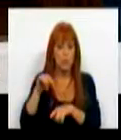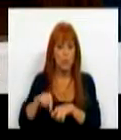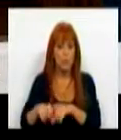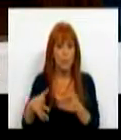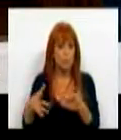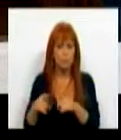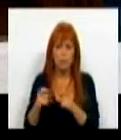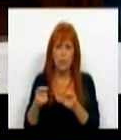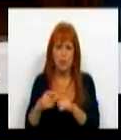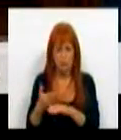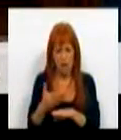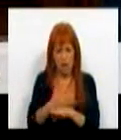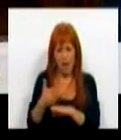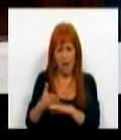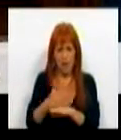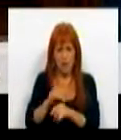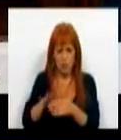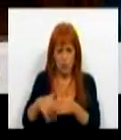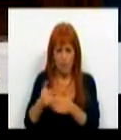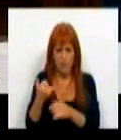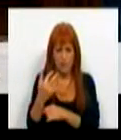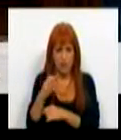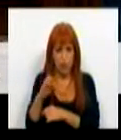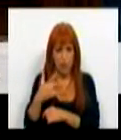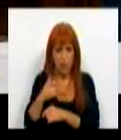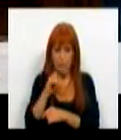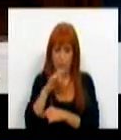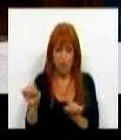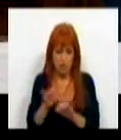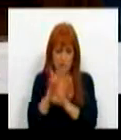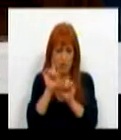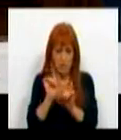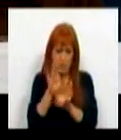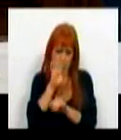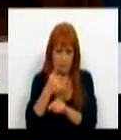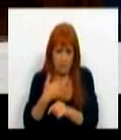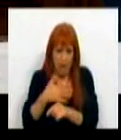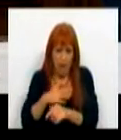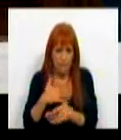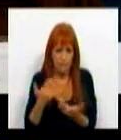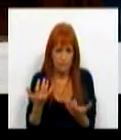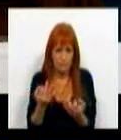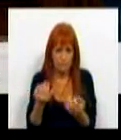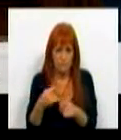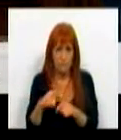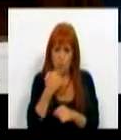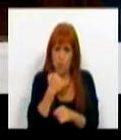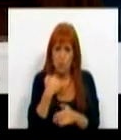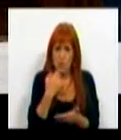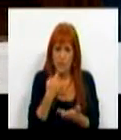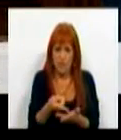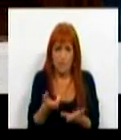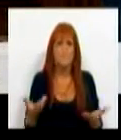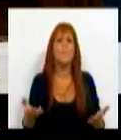altura um pouco anterior, digamos assim, a este plano de 28 de dezembro, mas eu posso esclarecer isso se for, e terei muito gosto em